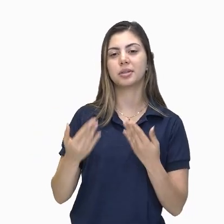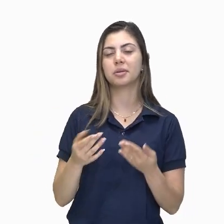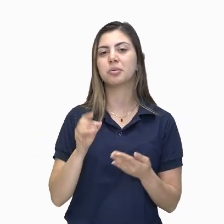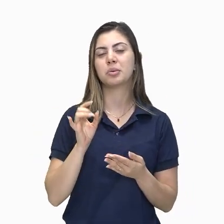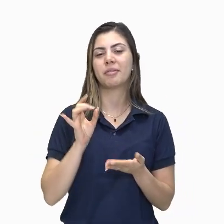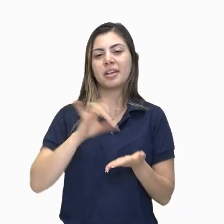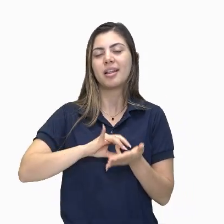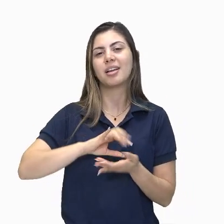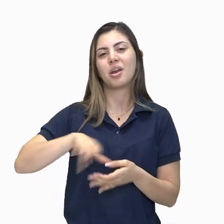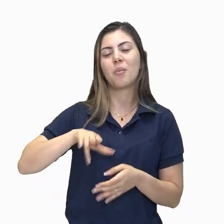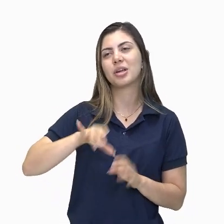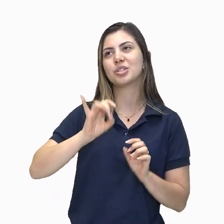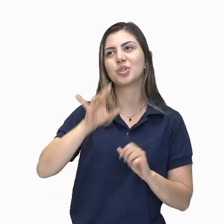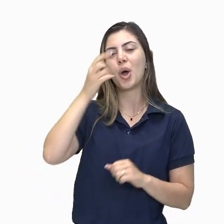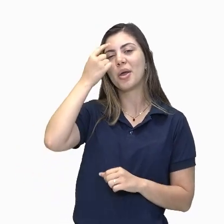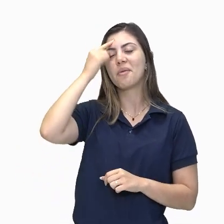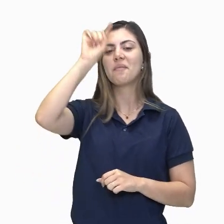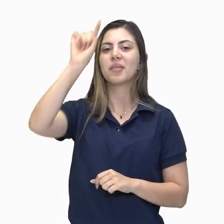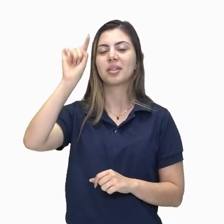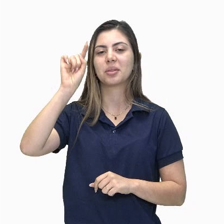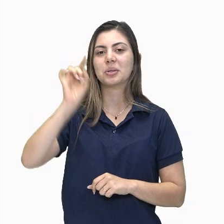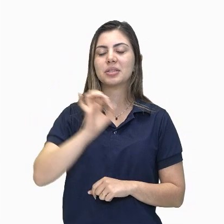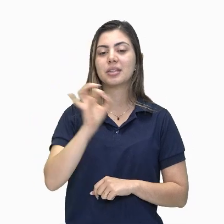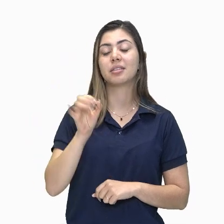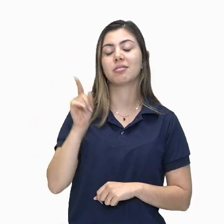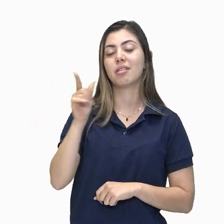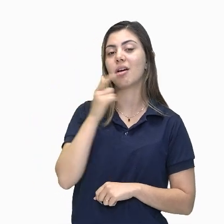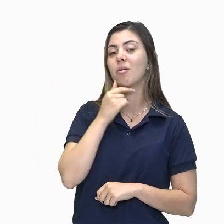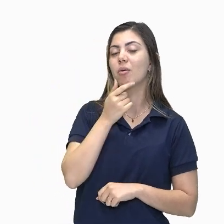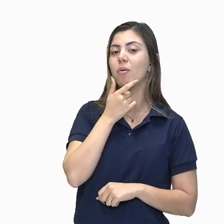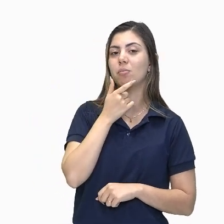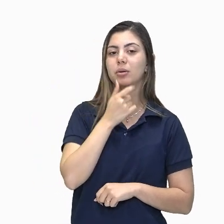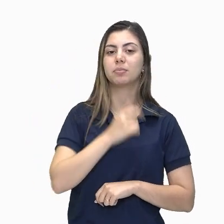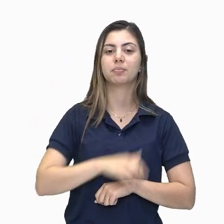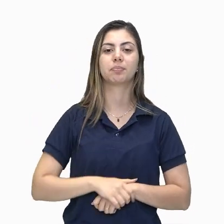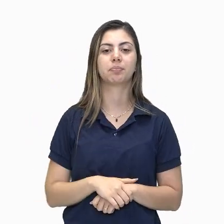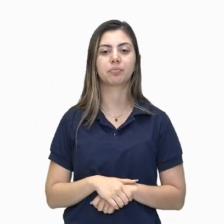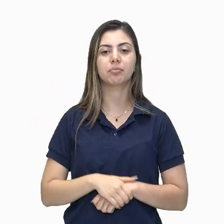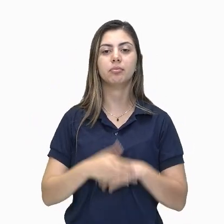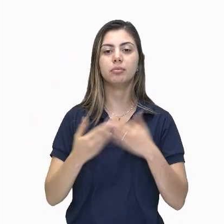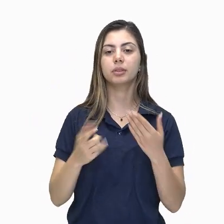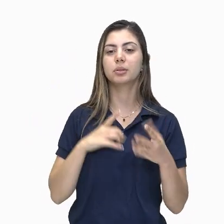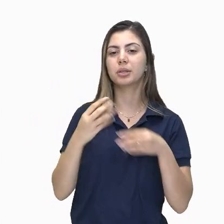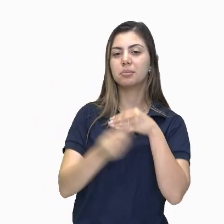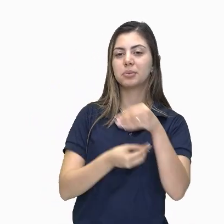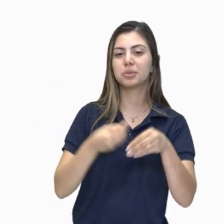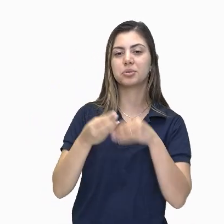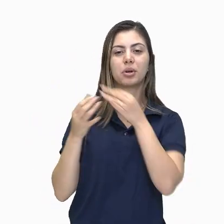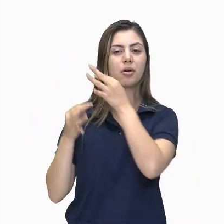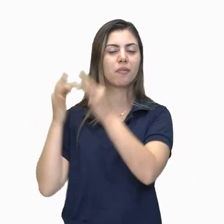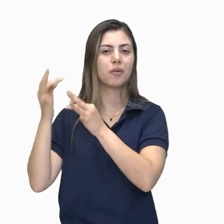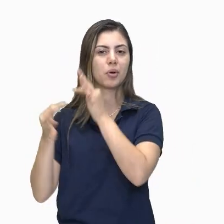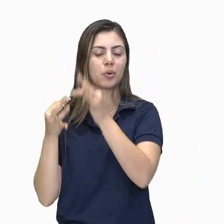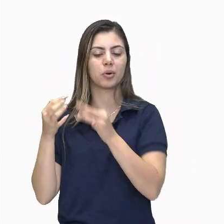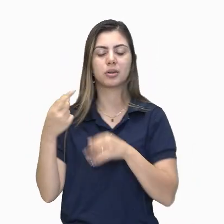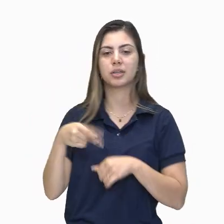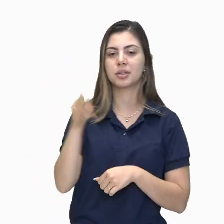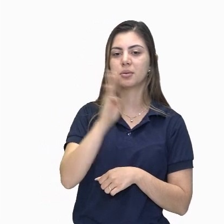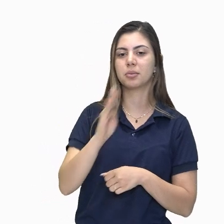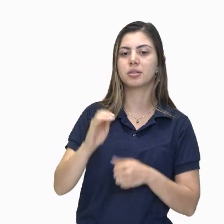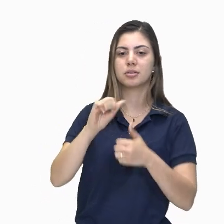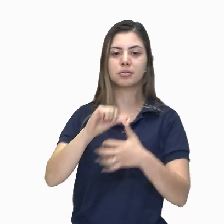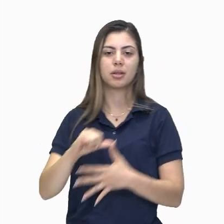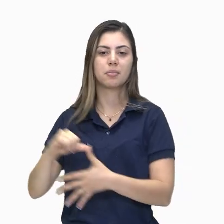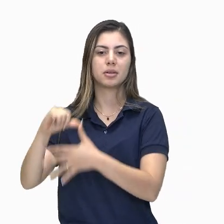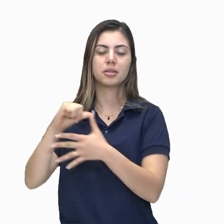coisa fantasiosa que o Mário tenta trazer. Então mistura elementos do folclore brasileiro e também da América do Sul, mitos indígenas